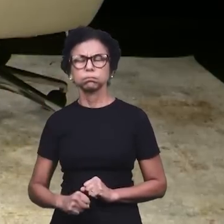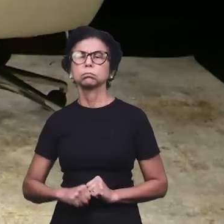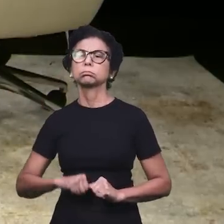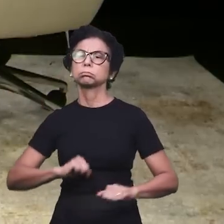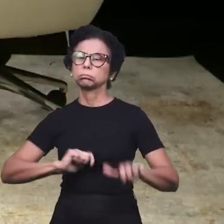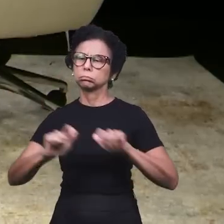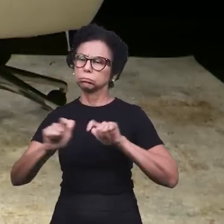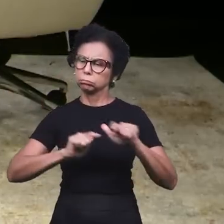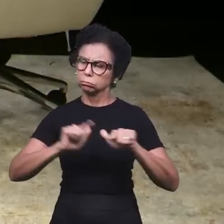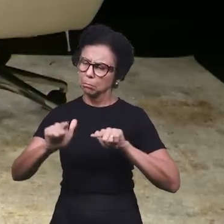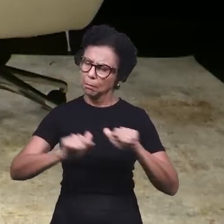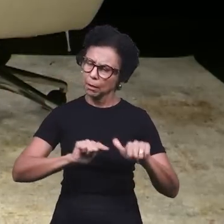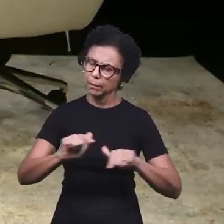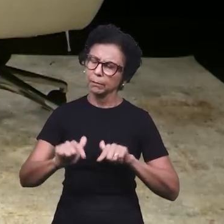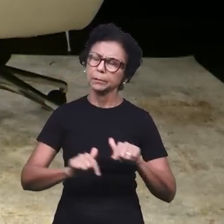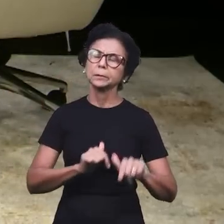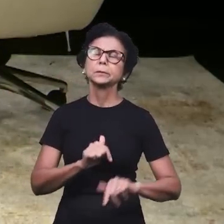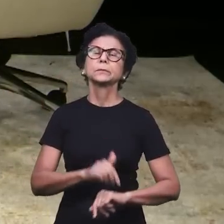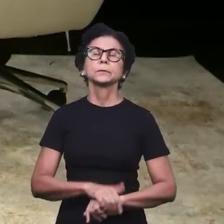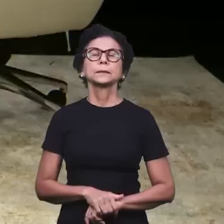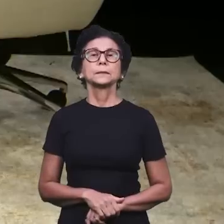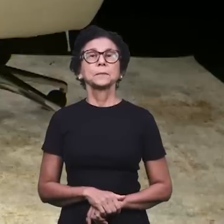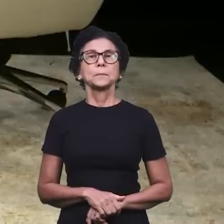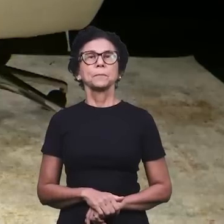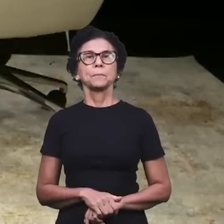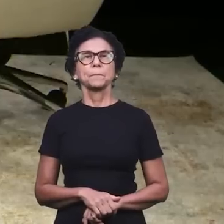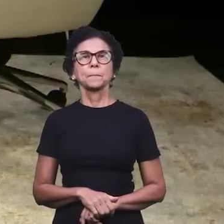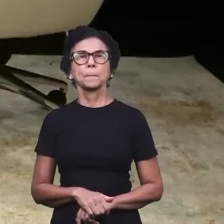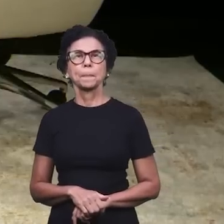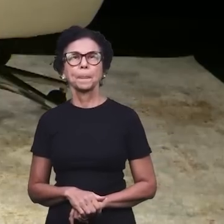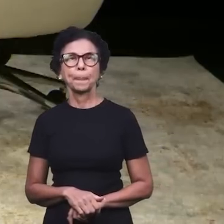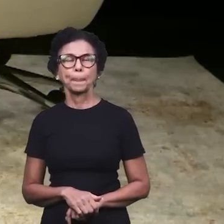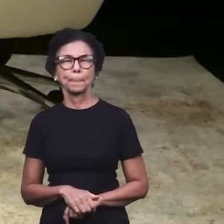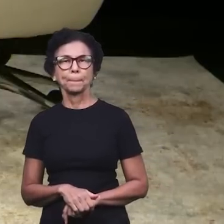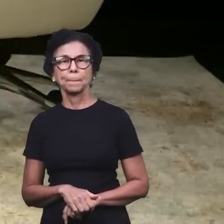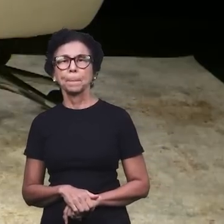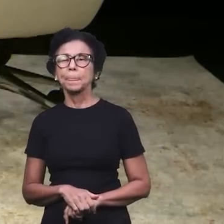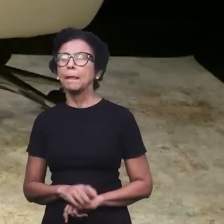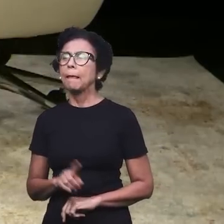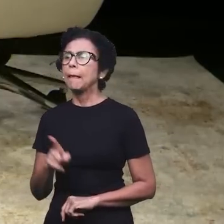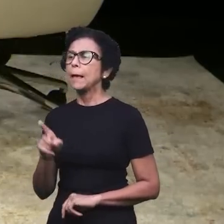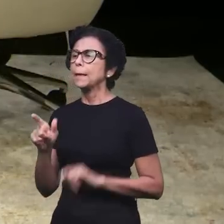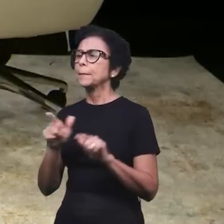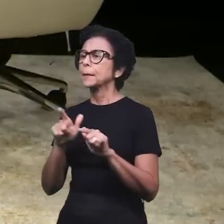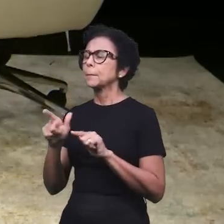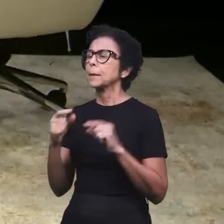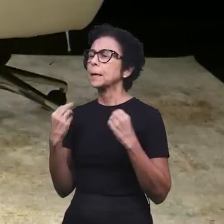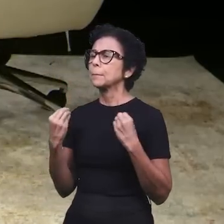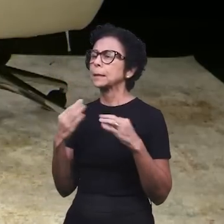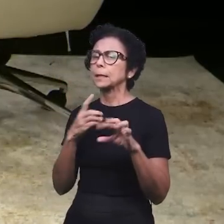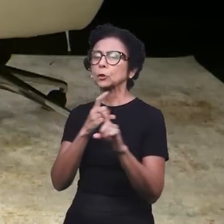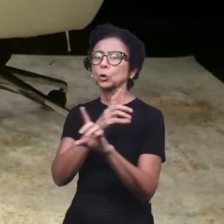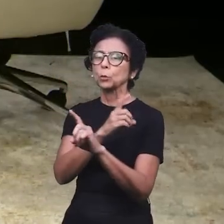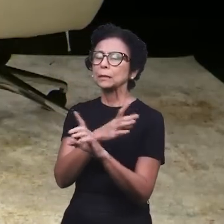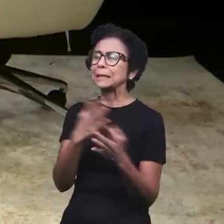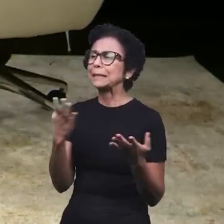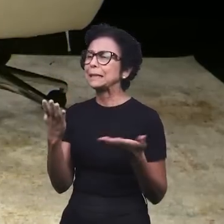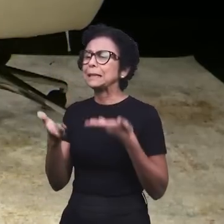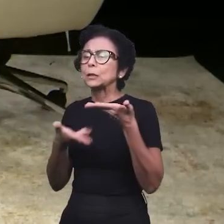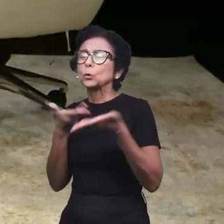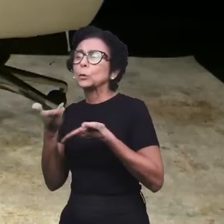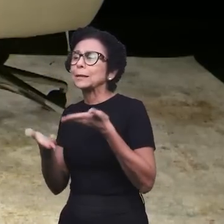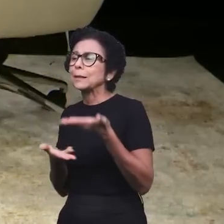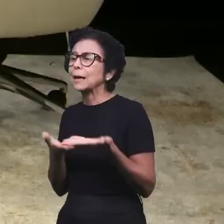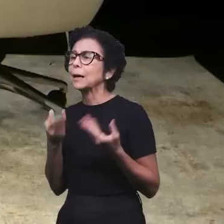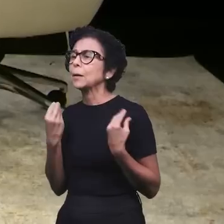bem. Esse trabalho era para estabelecer doutrina ou era para ensinar, era para cuidar, era pastorear? Olha, O que olha era? só,